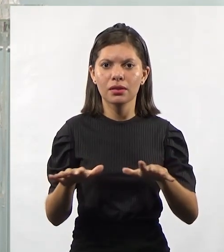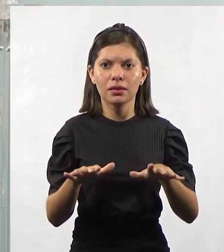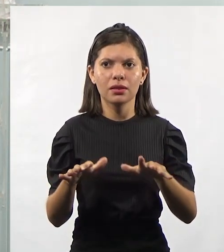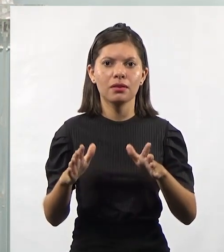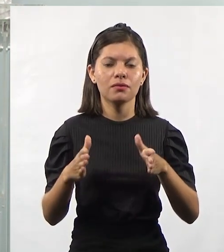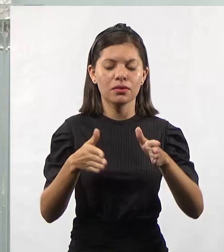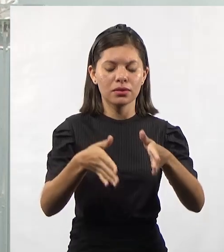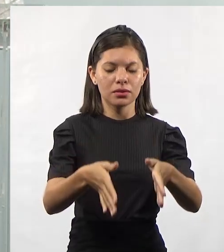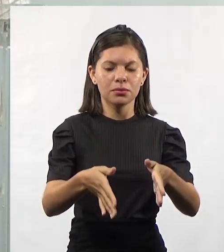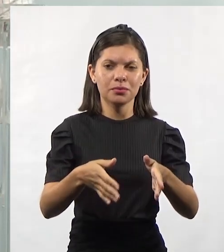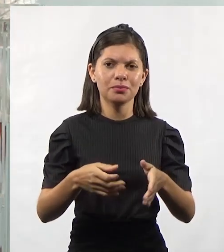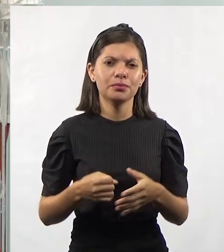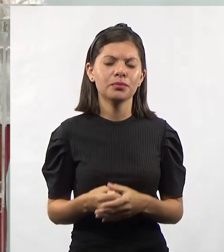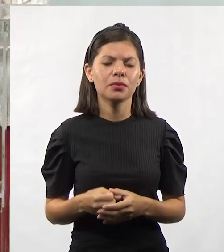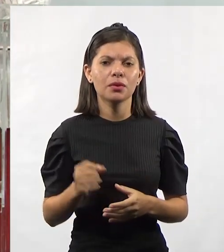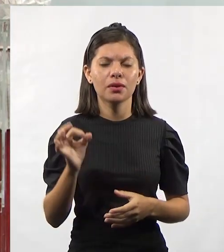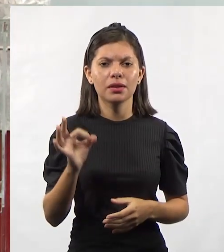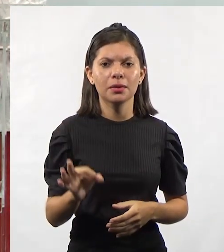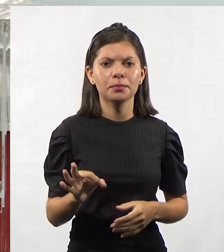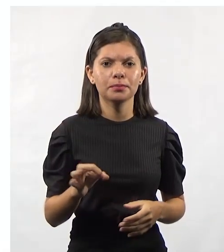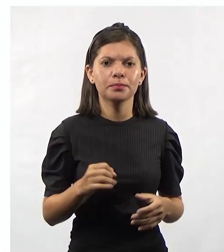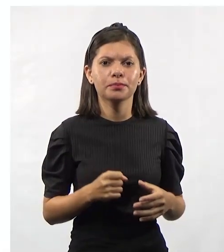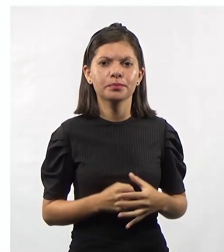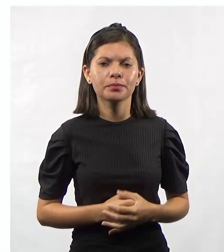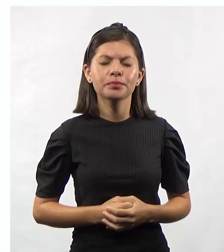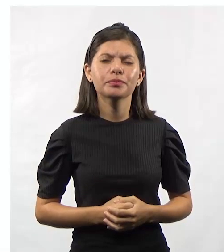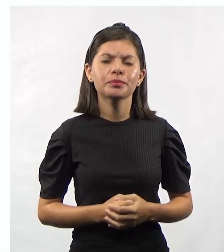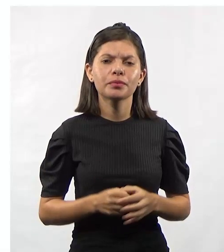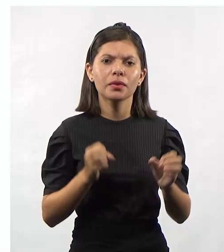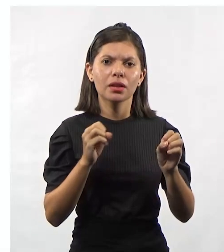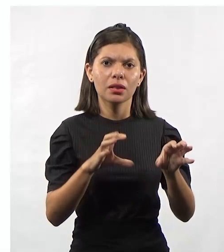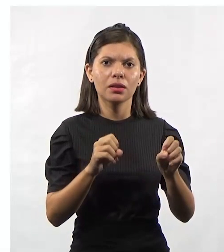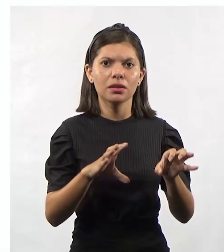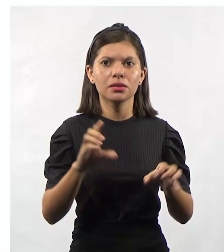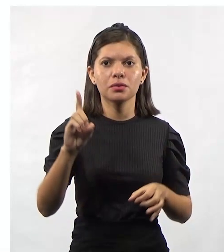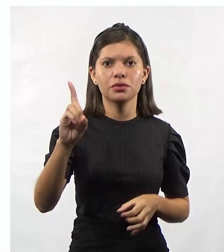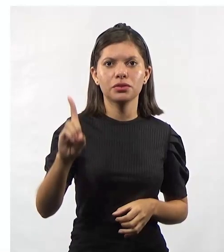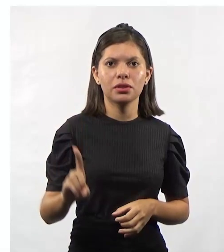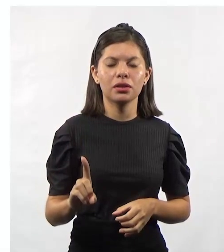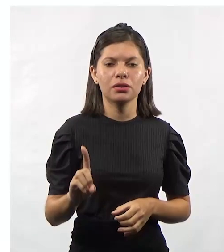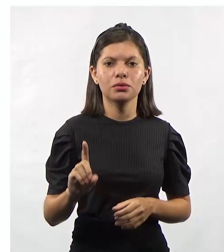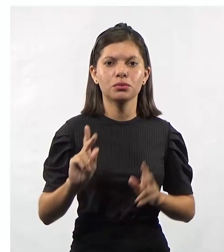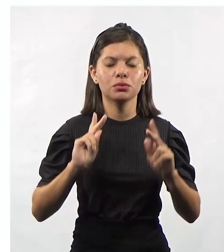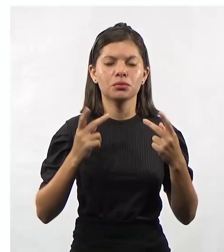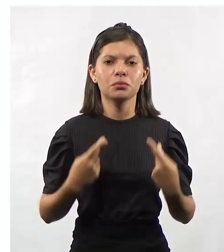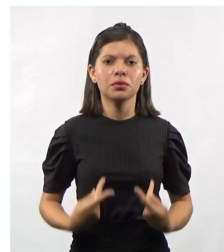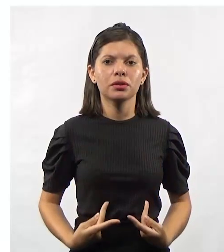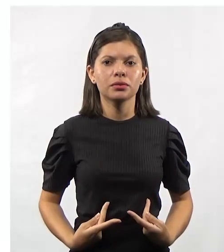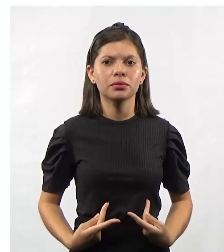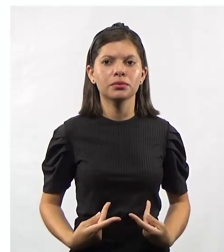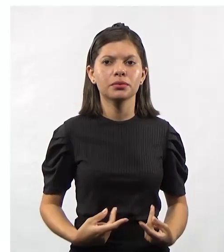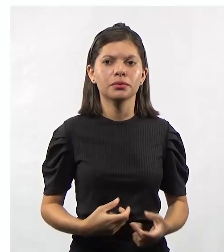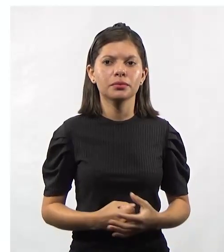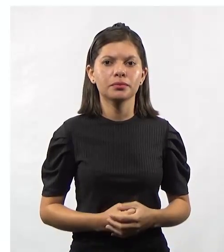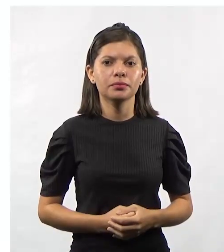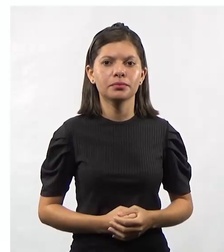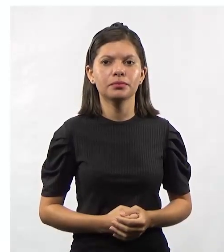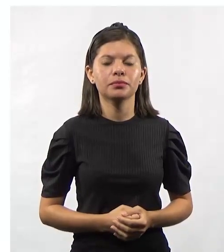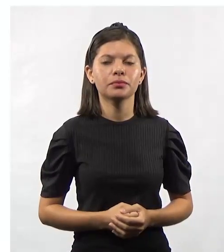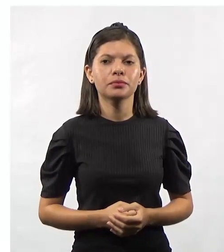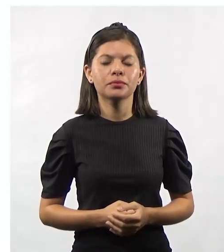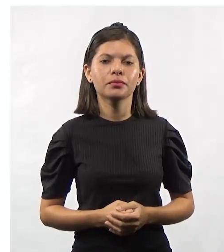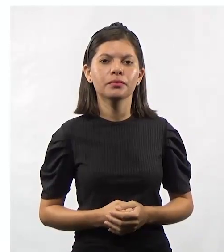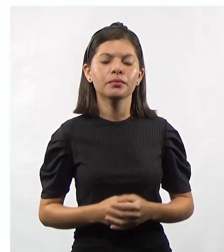que a gente está focando aqui, ok? A educação em direitos humanos, para que a gente